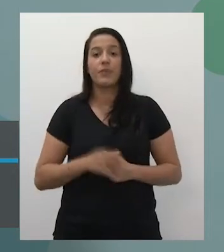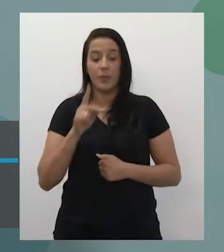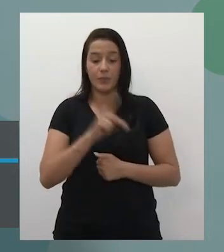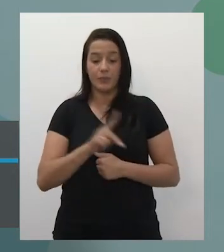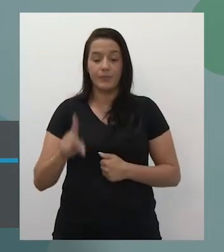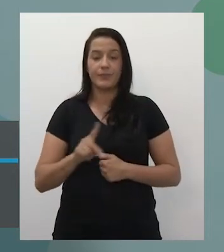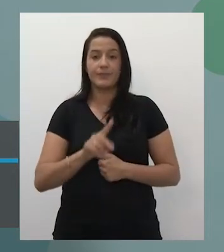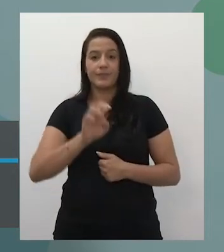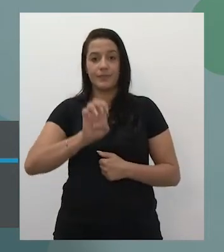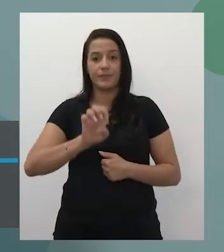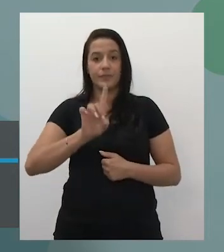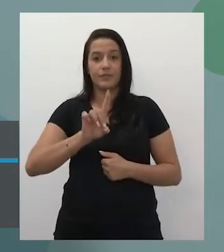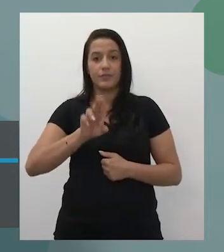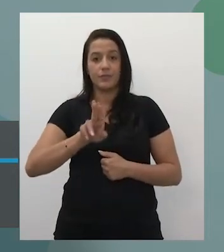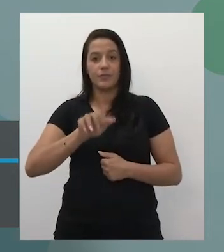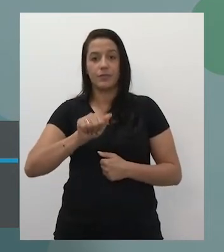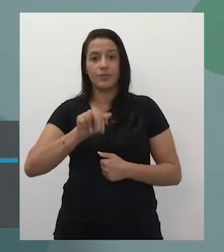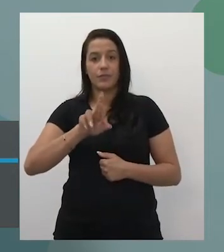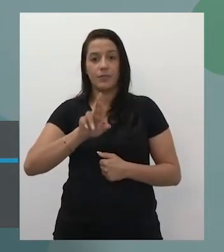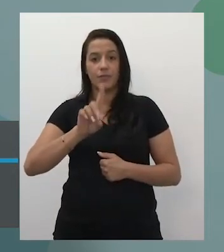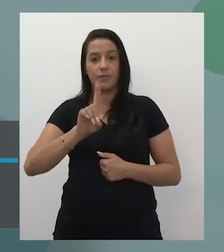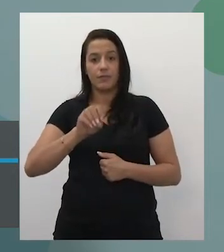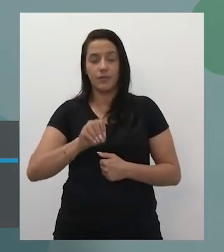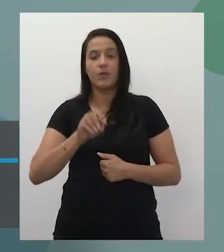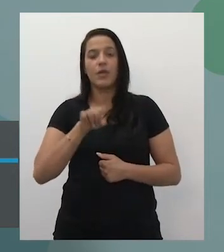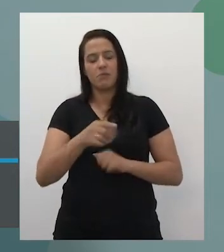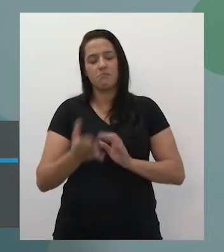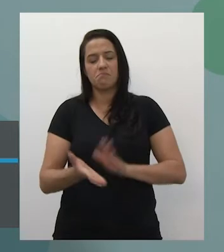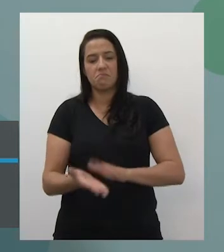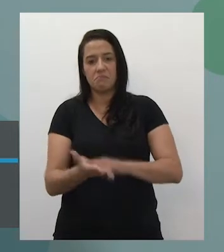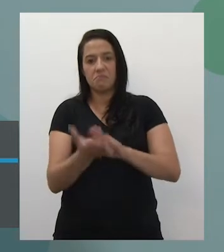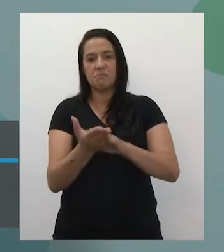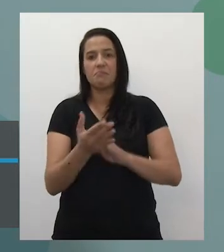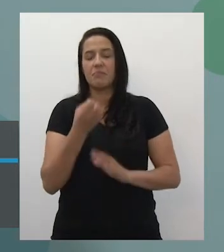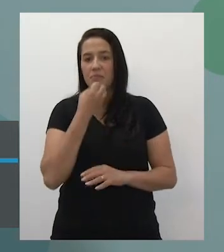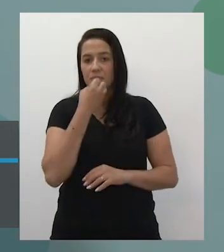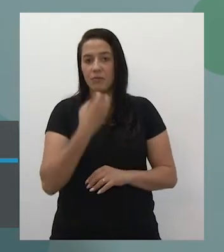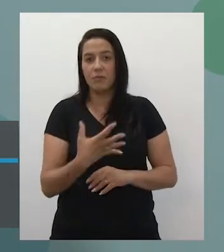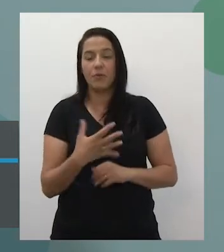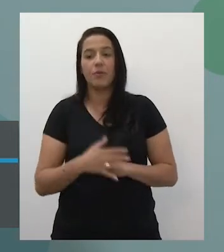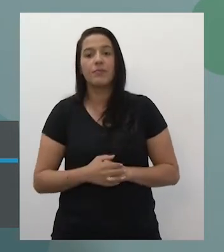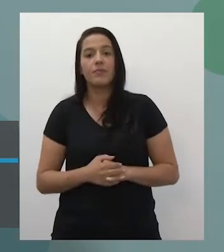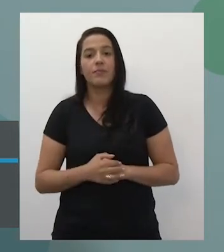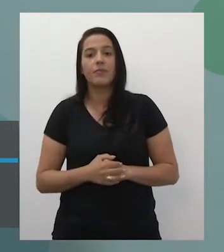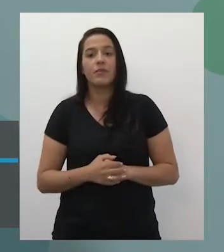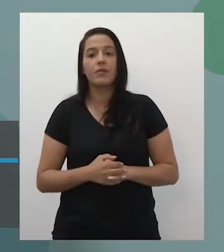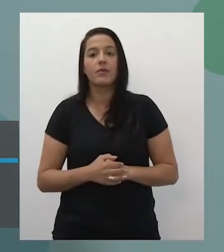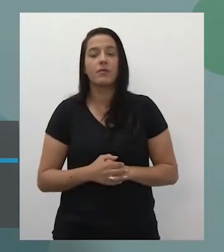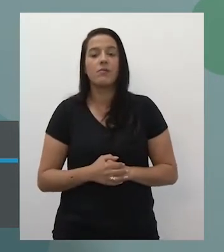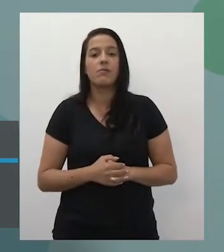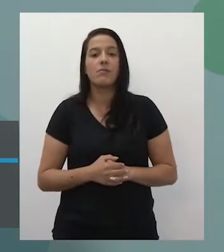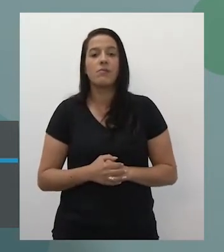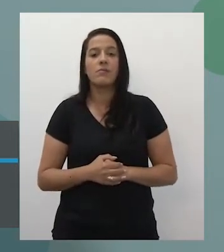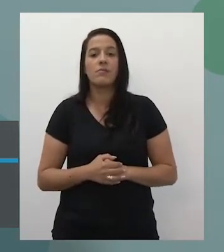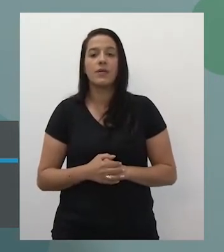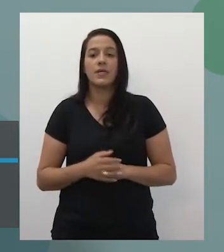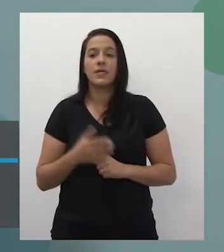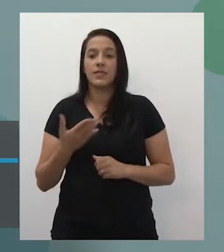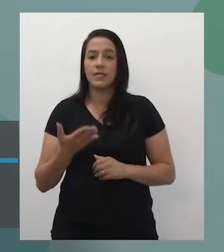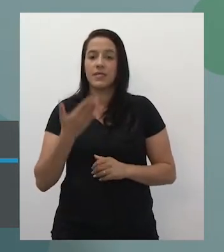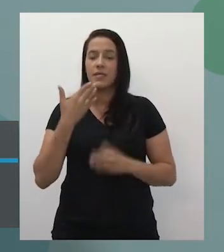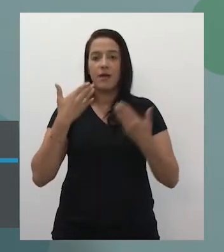nossa especialista, a professora Ana, né? O pessoal também tem um fã-clube grande aqui, né? Aparecem aqui no chat também para parabenizar o